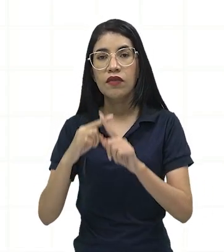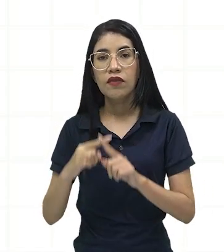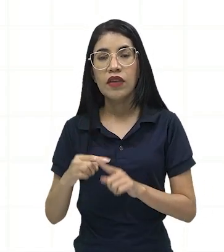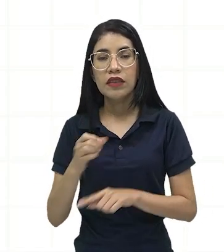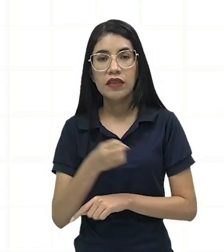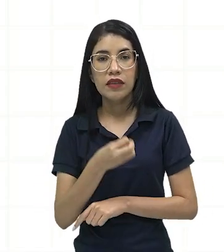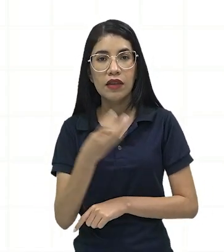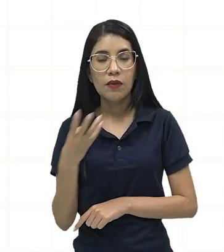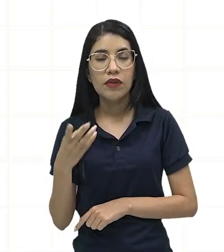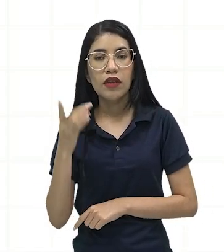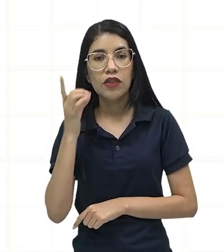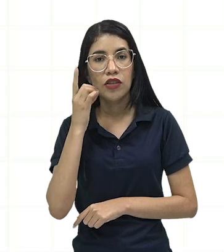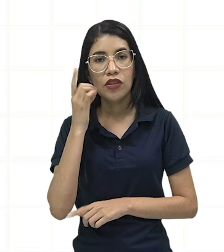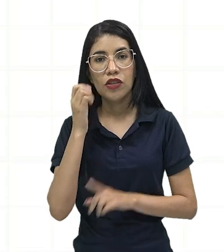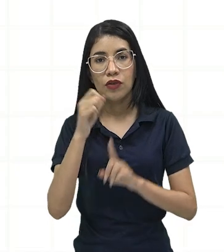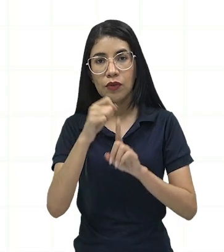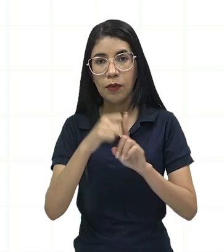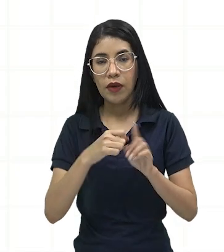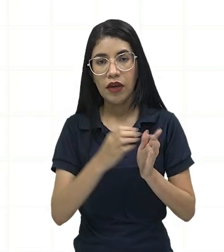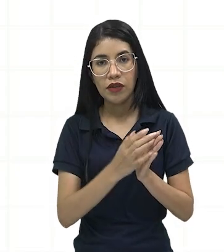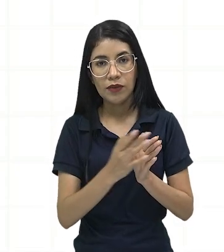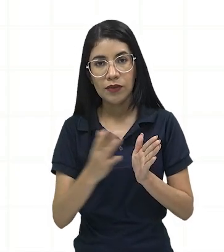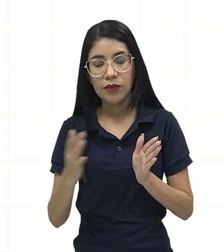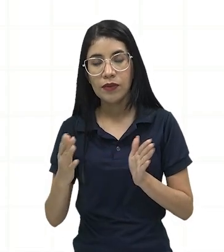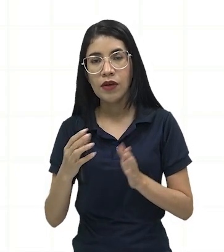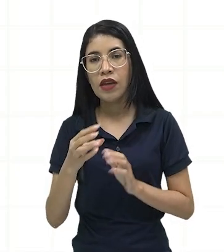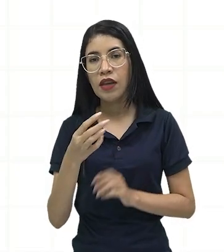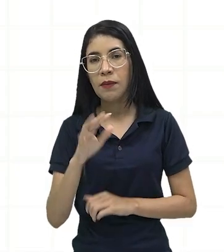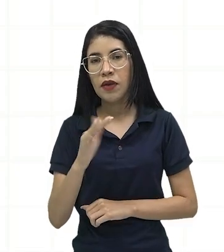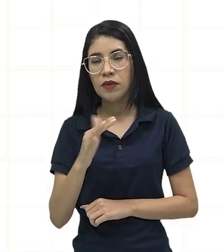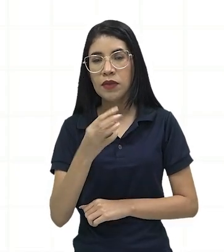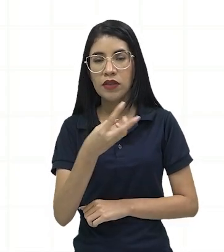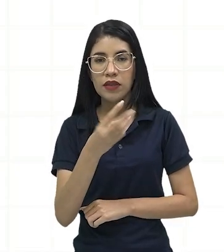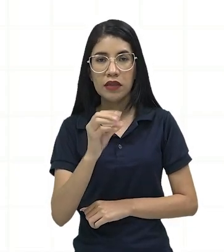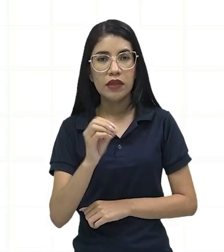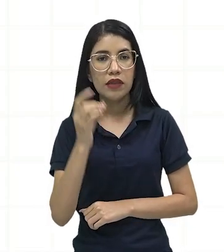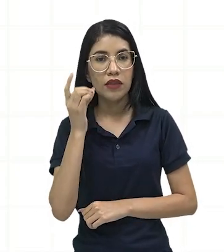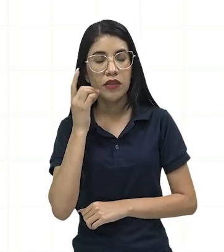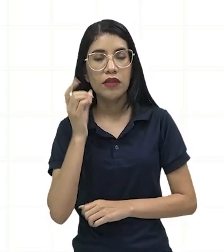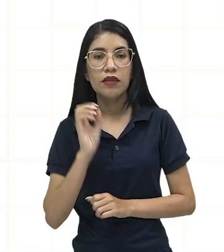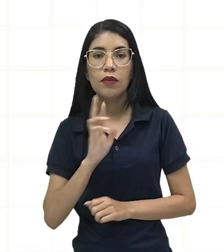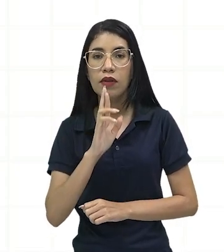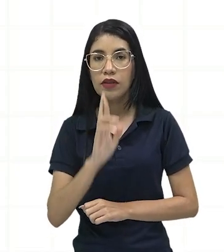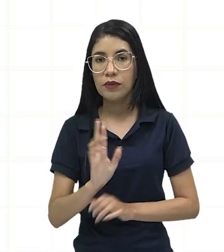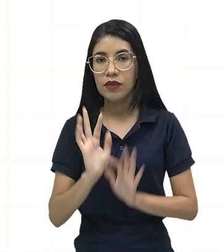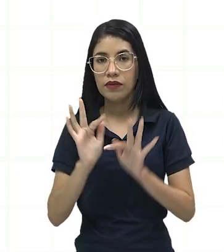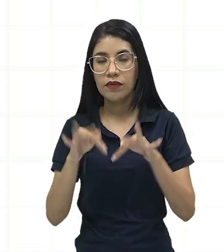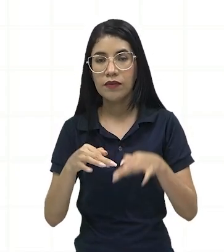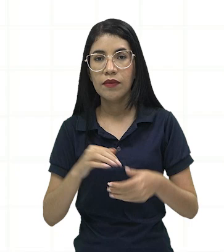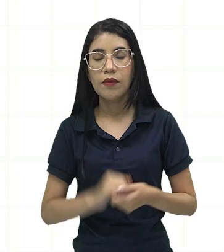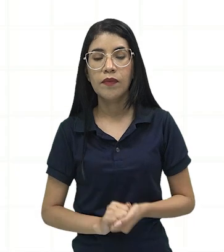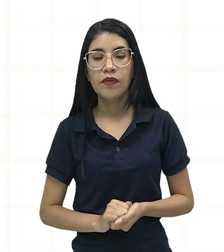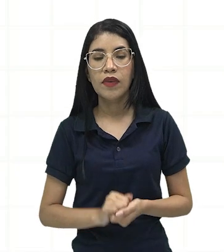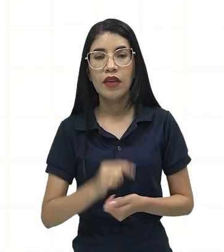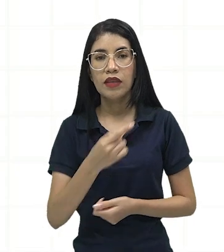pela quantidade de dias ao longo do mês, que em média são 30 dias. E o nosso resultado qual foi?